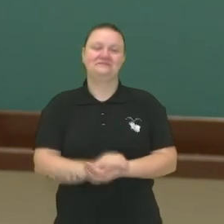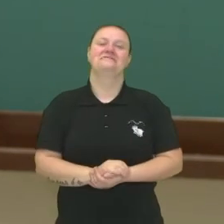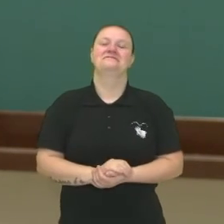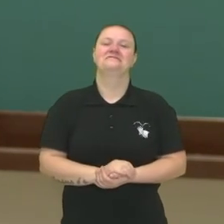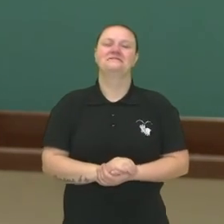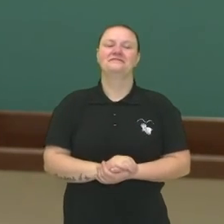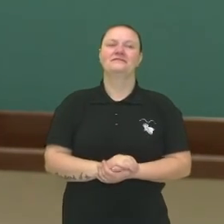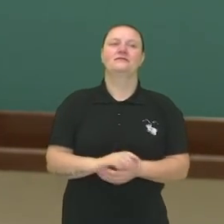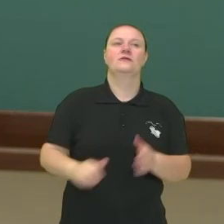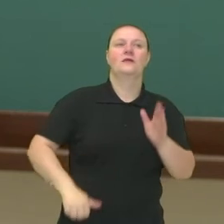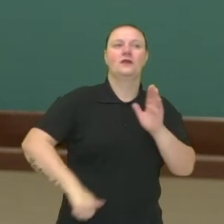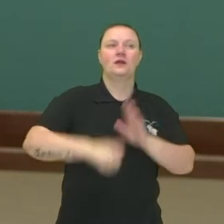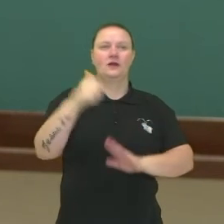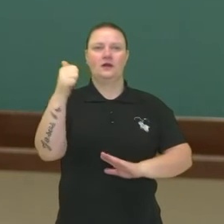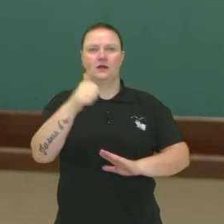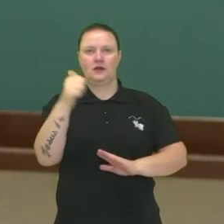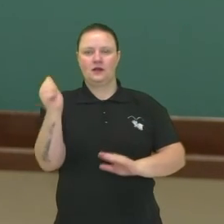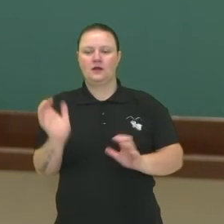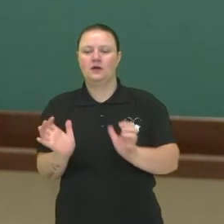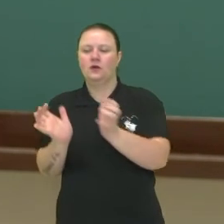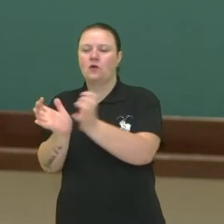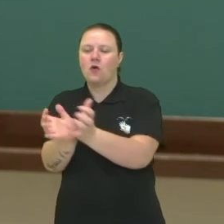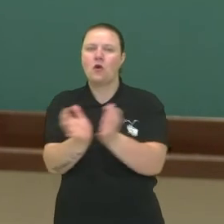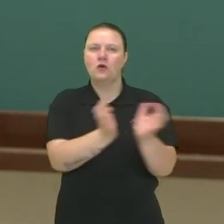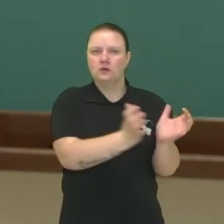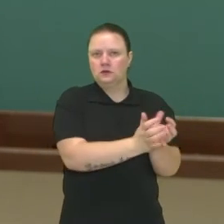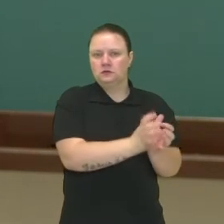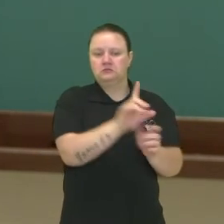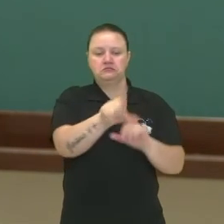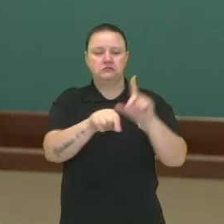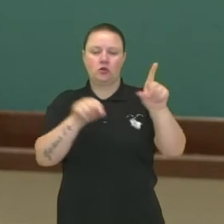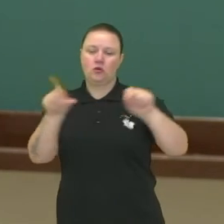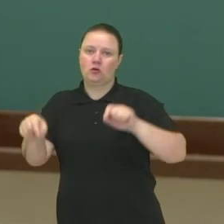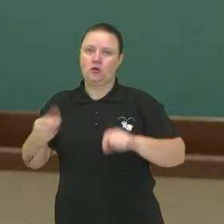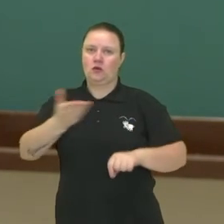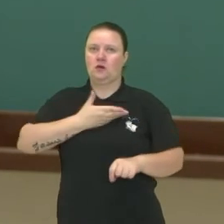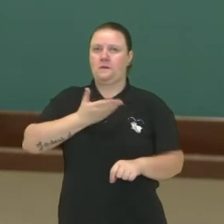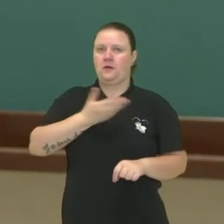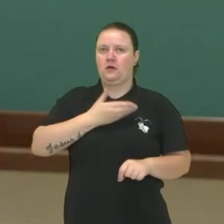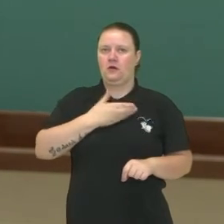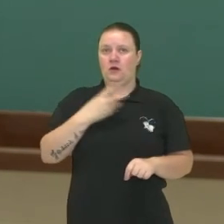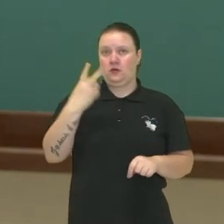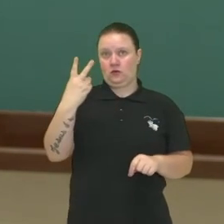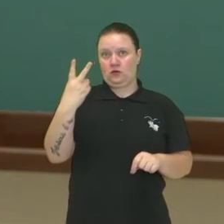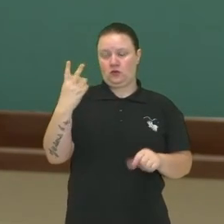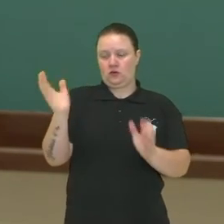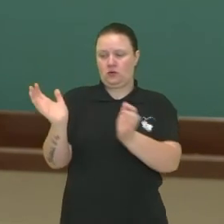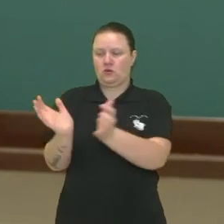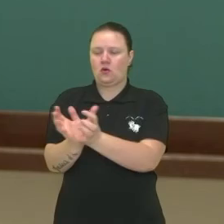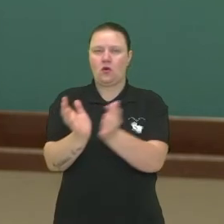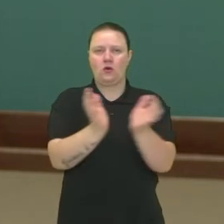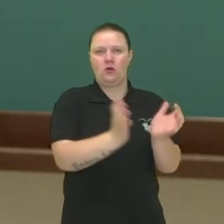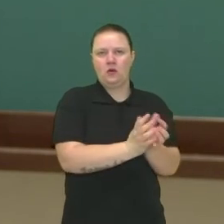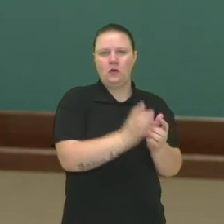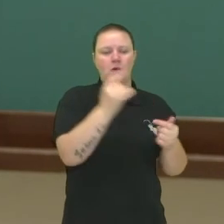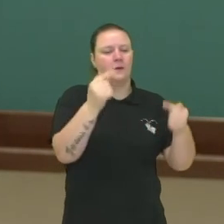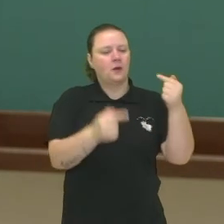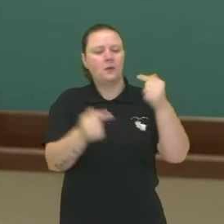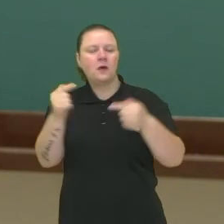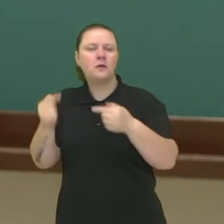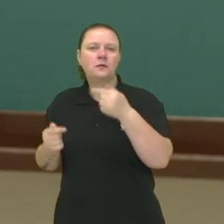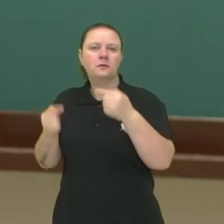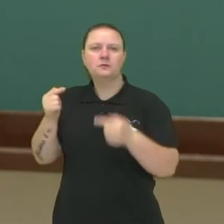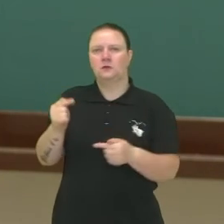Primeiro, nós vamos formar grupos. Escolha teus colegas e formem 2 grupos. Aí debatam sobre